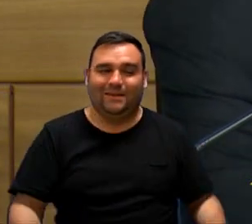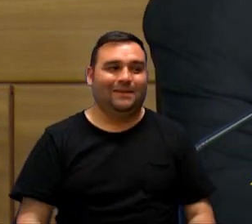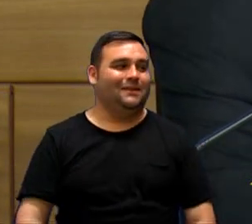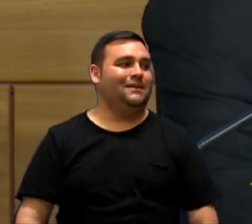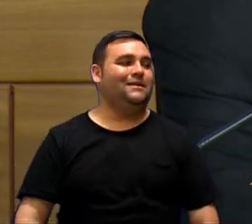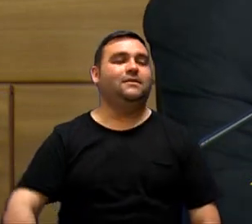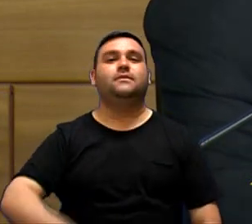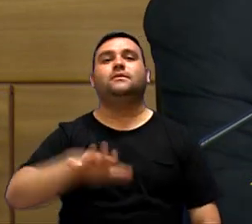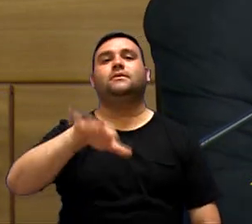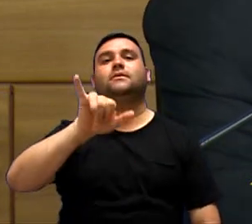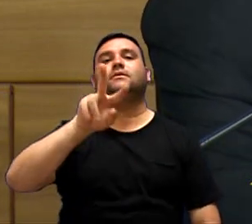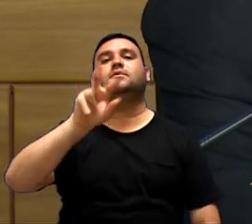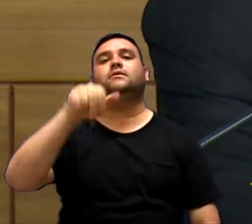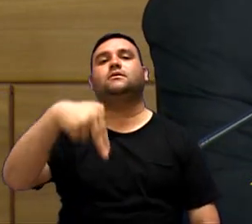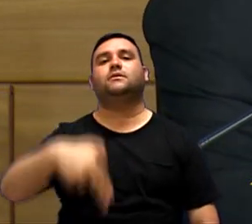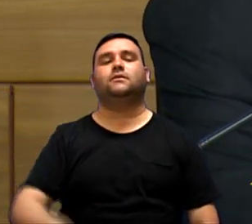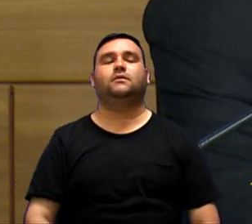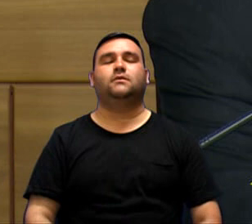O Ivan,